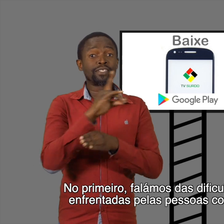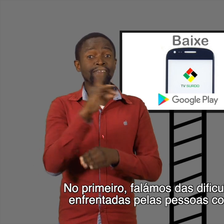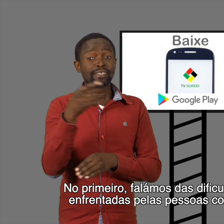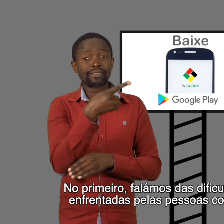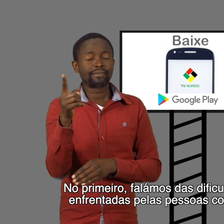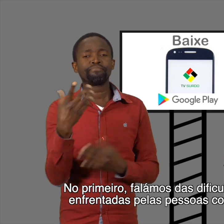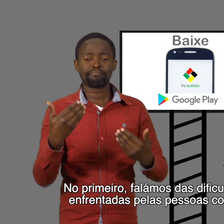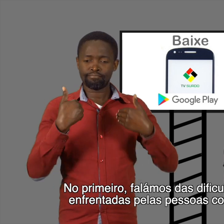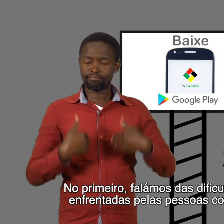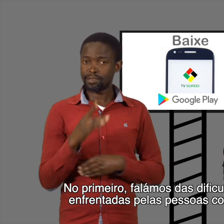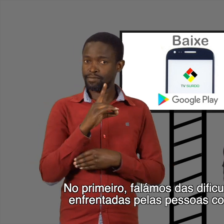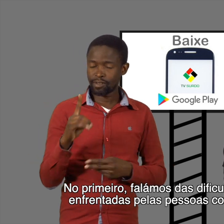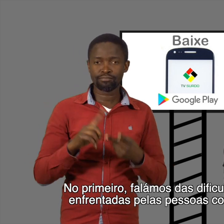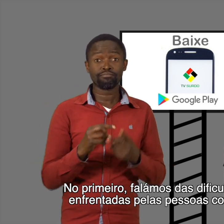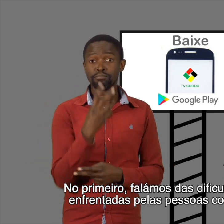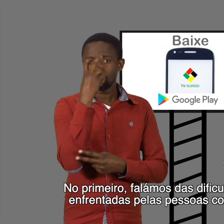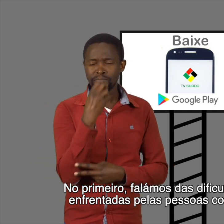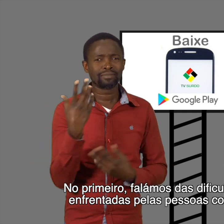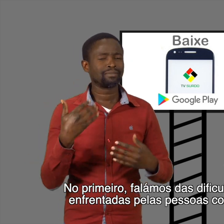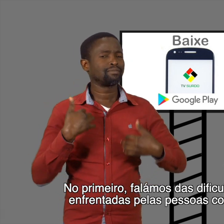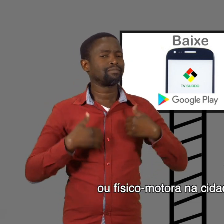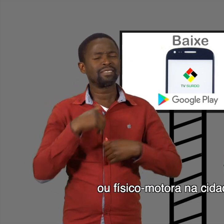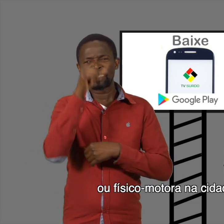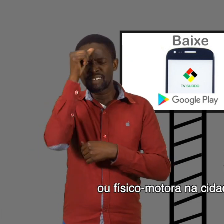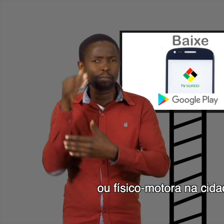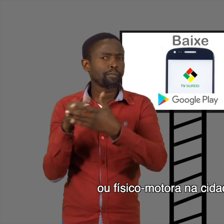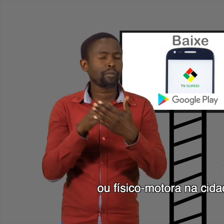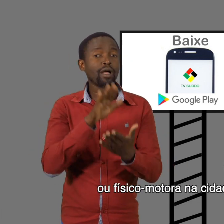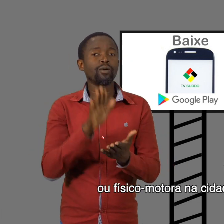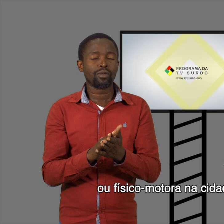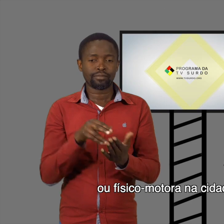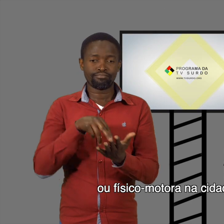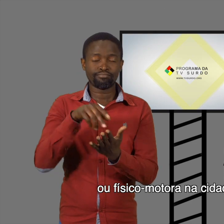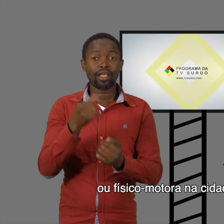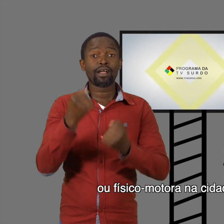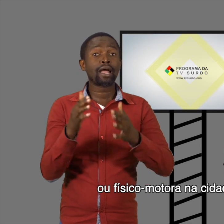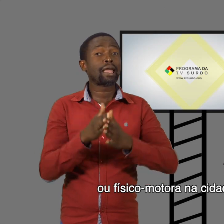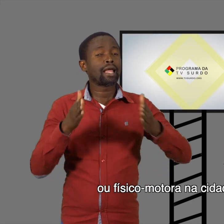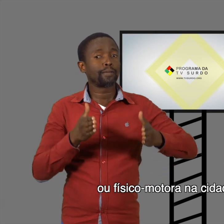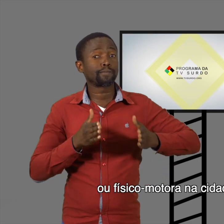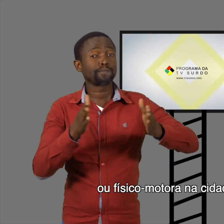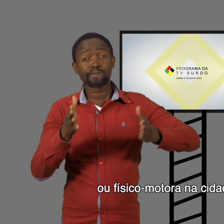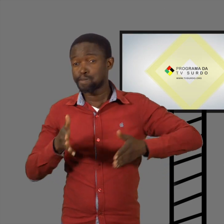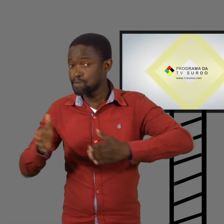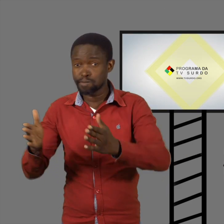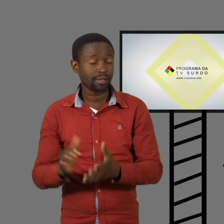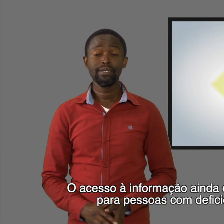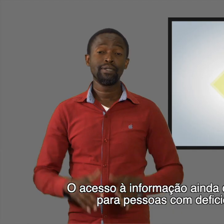enfrentadas pelas pessoas com deficiência visual ou físico-motora na cidade de Maputo.